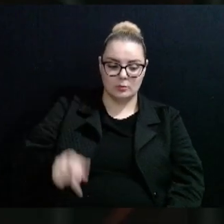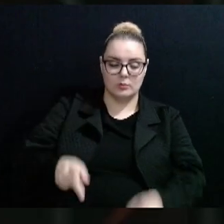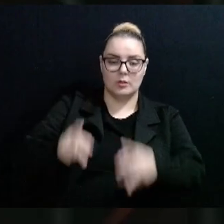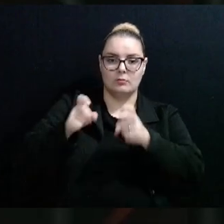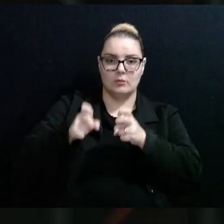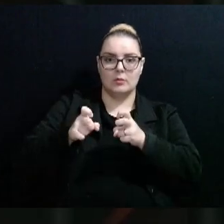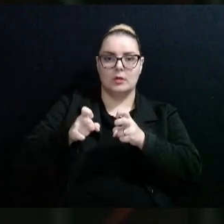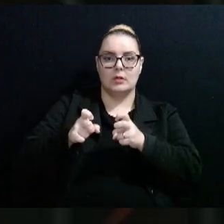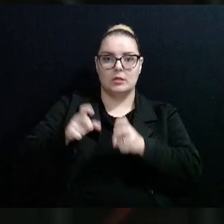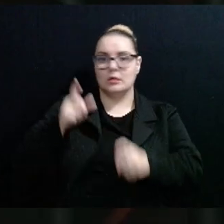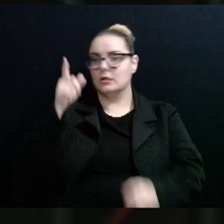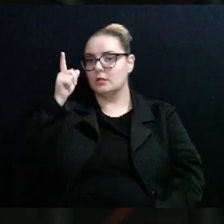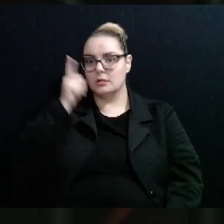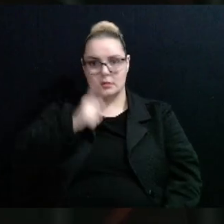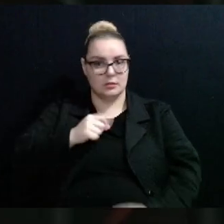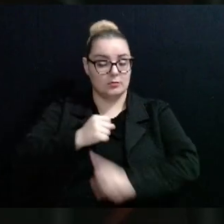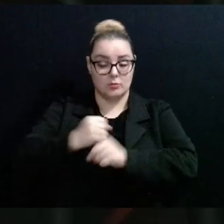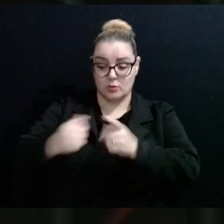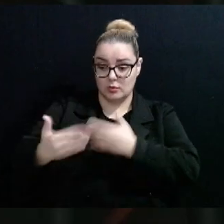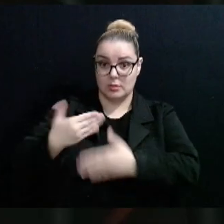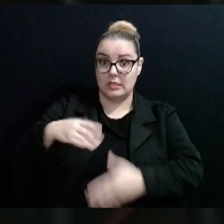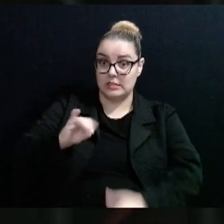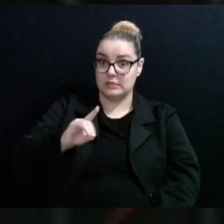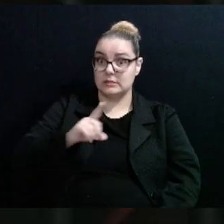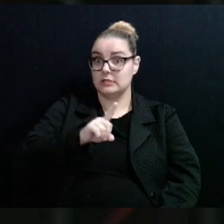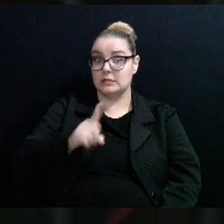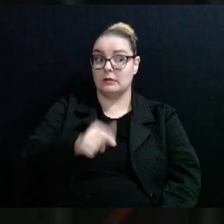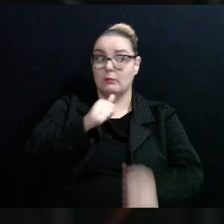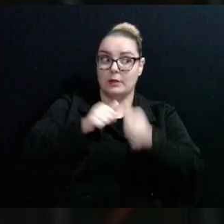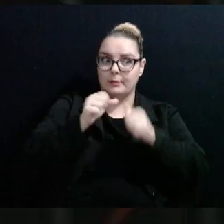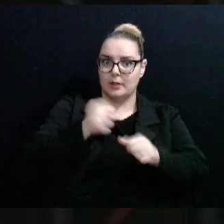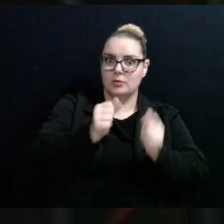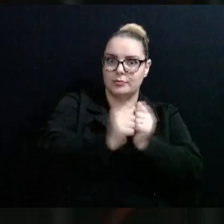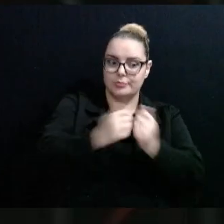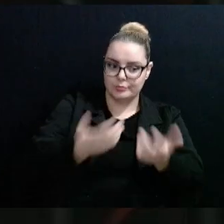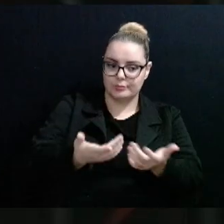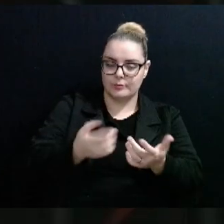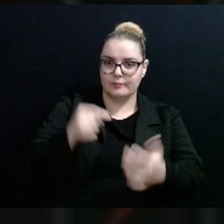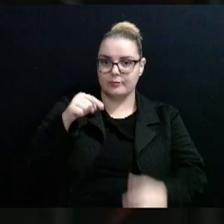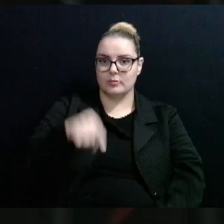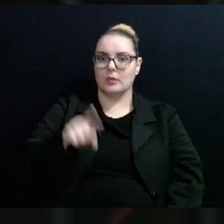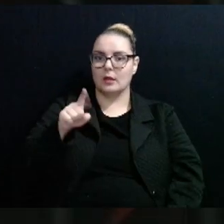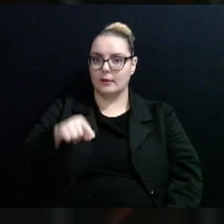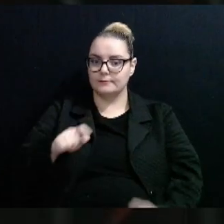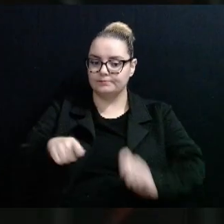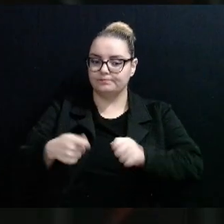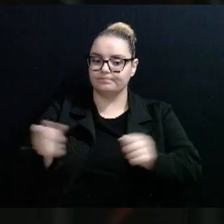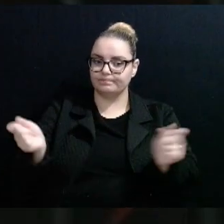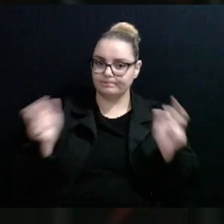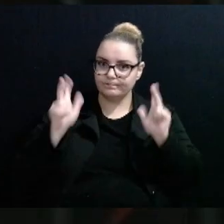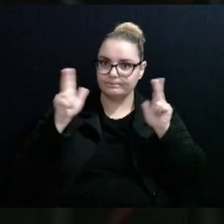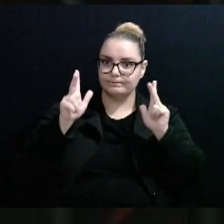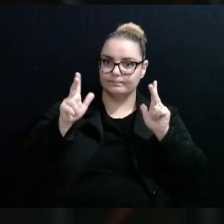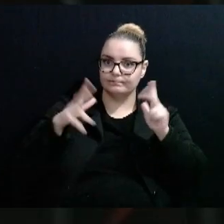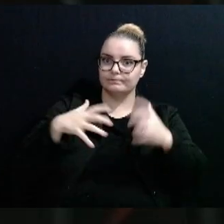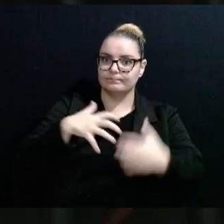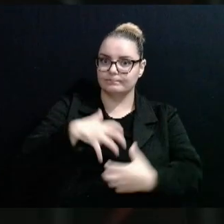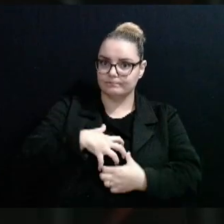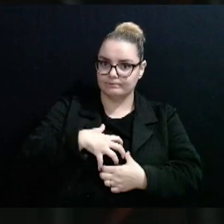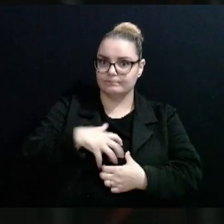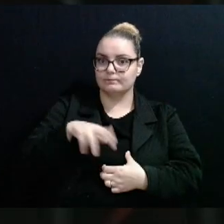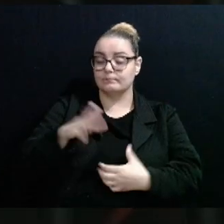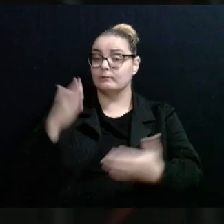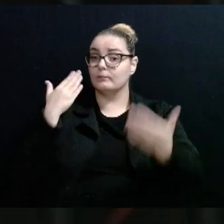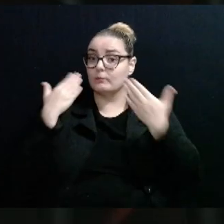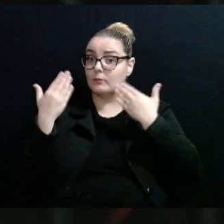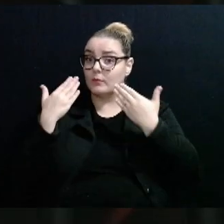consegue socializar sem beber, isso é considerado um sinal de alerta emocional ou psicológico. De